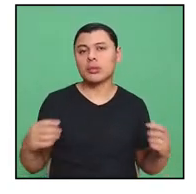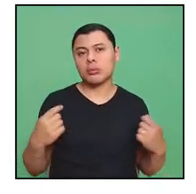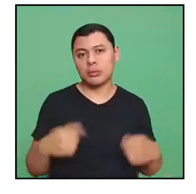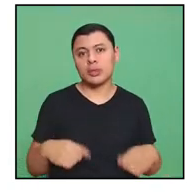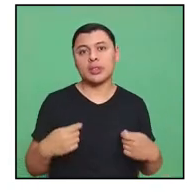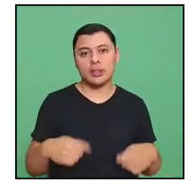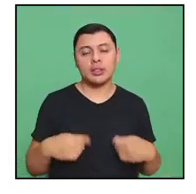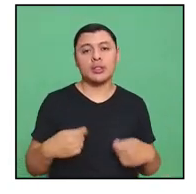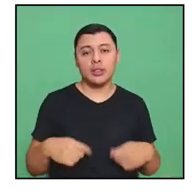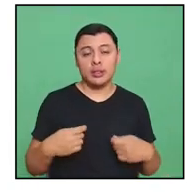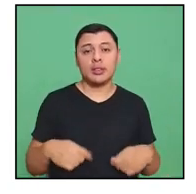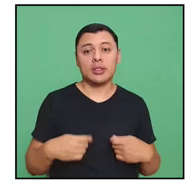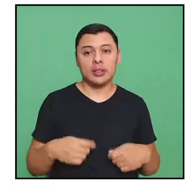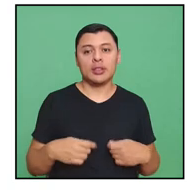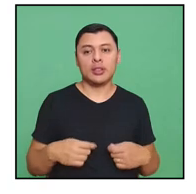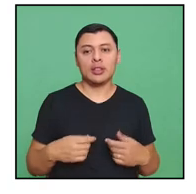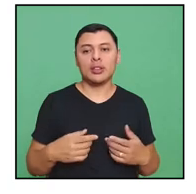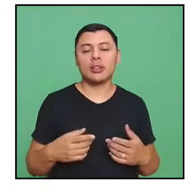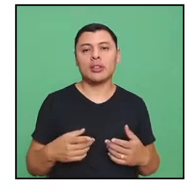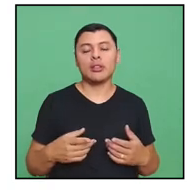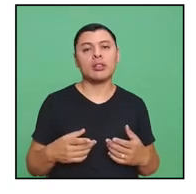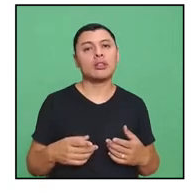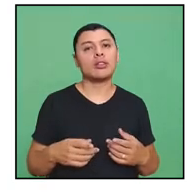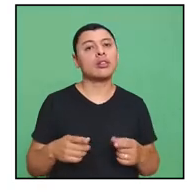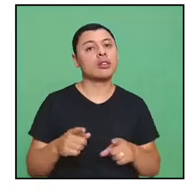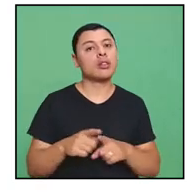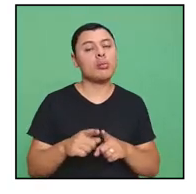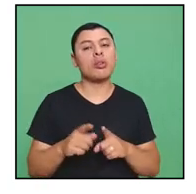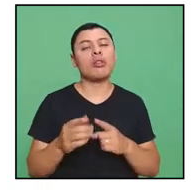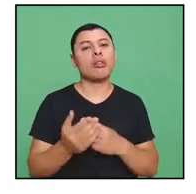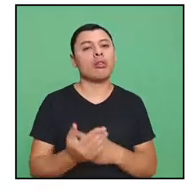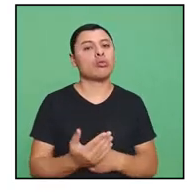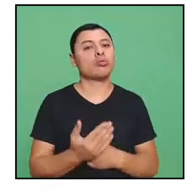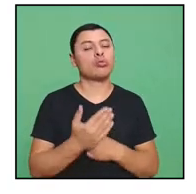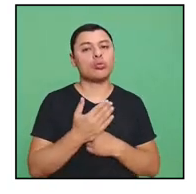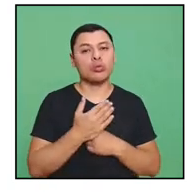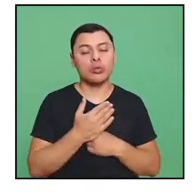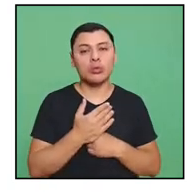e que a gente seja capaz também de